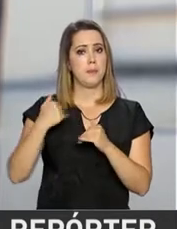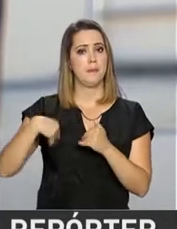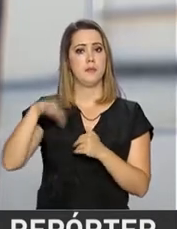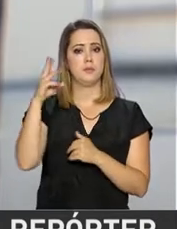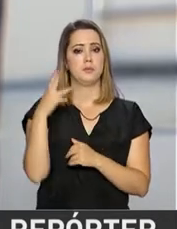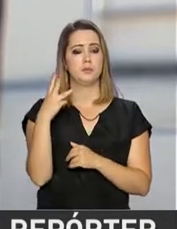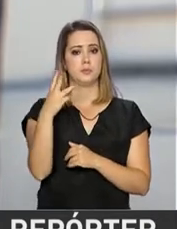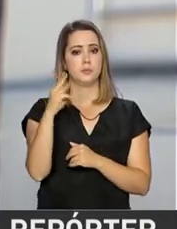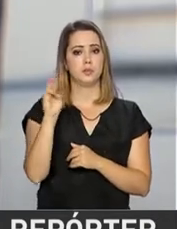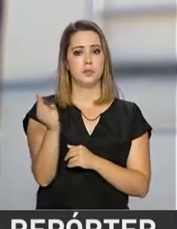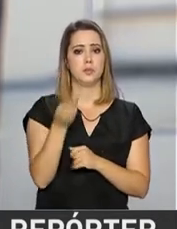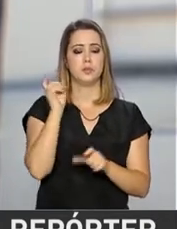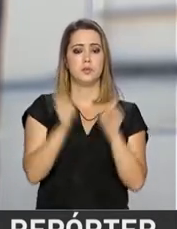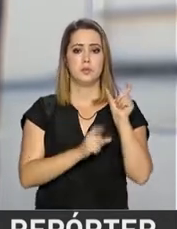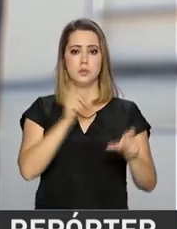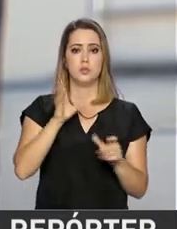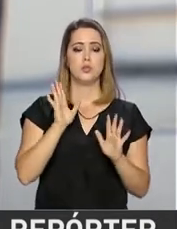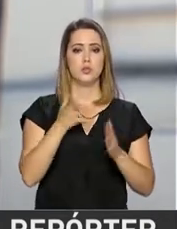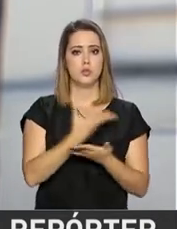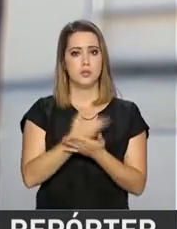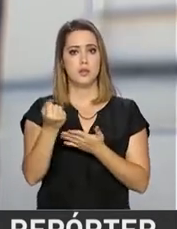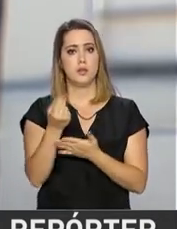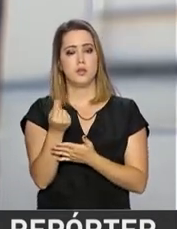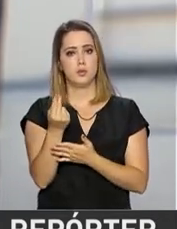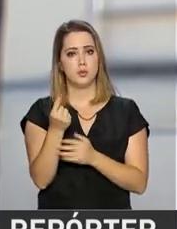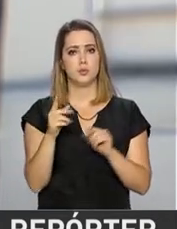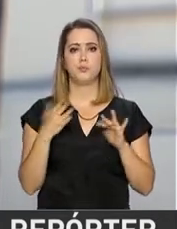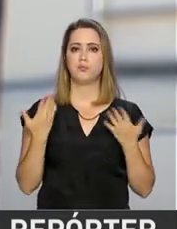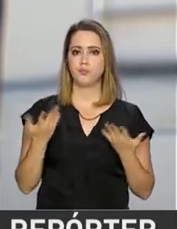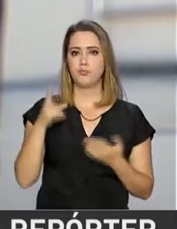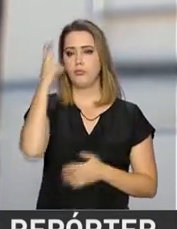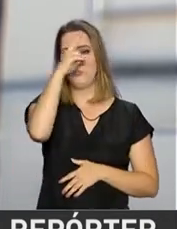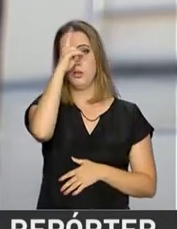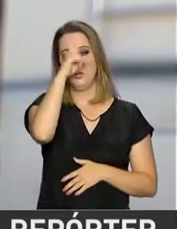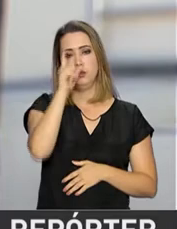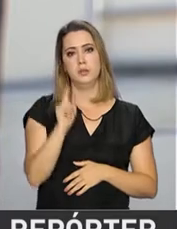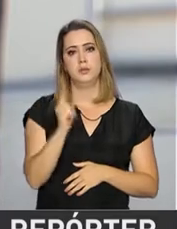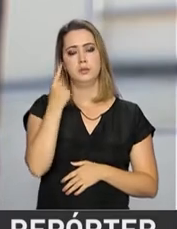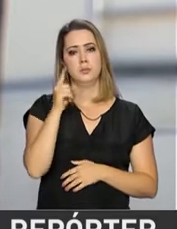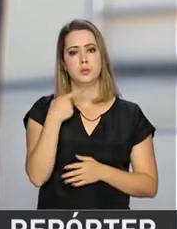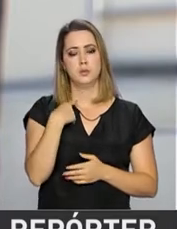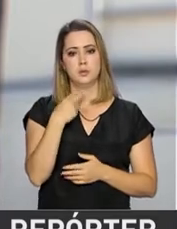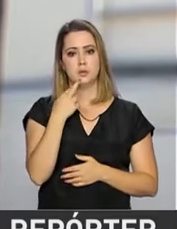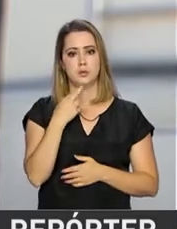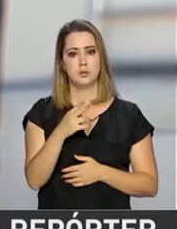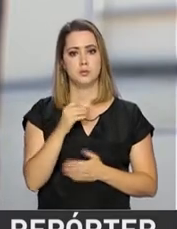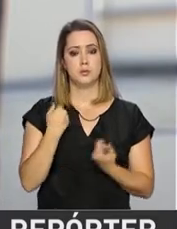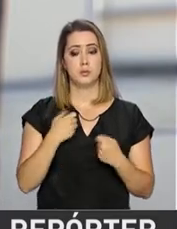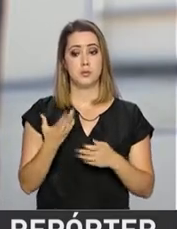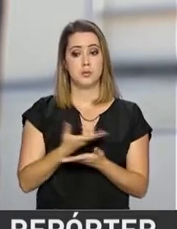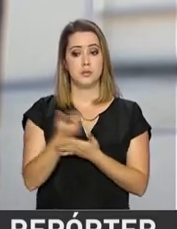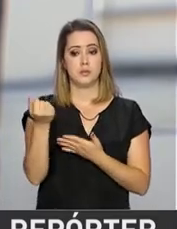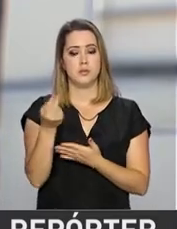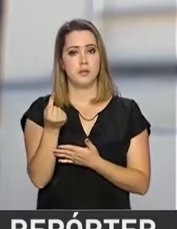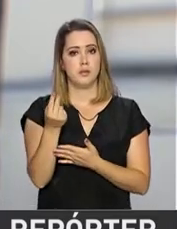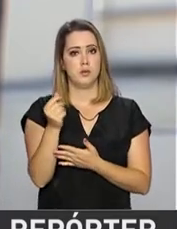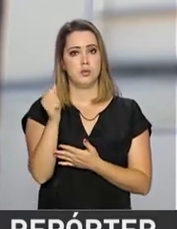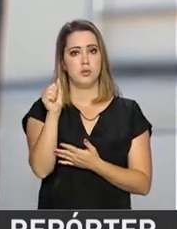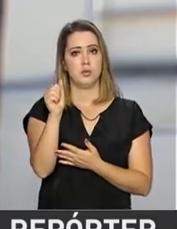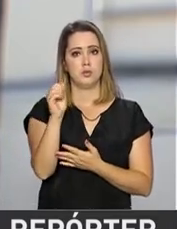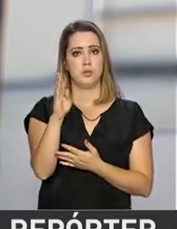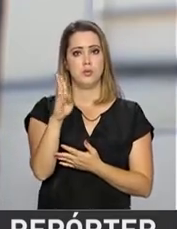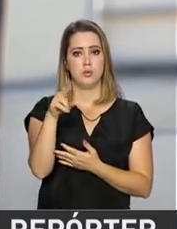de trabalhadores já sacaram o benefício lembrando que um dos requisitos para ter acesso ao saque do abono salarial